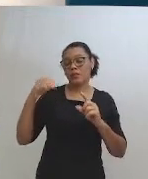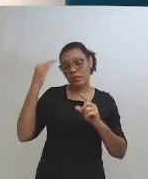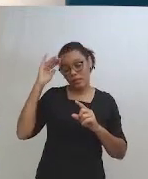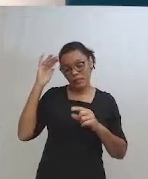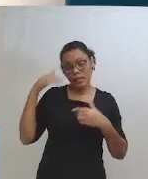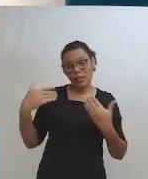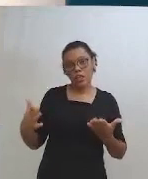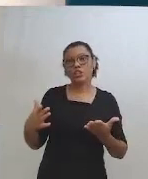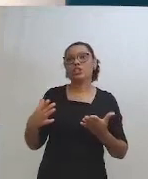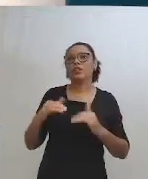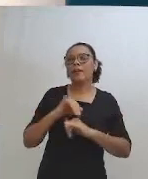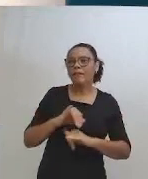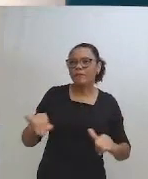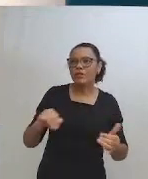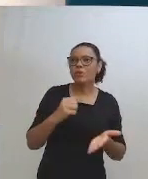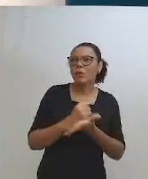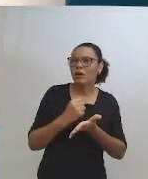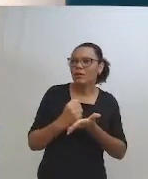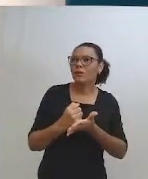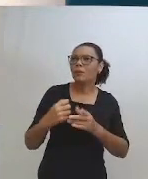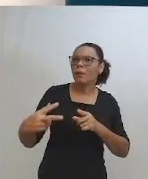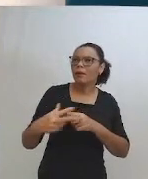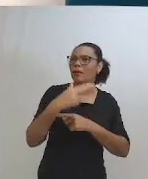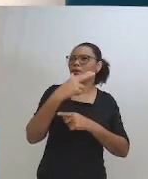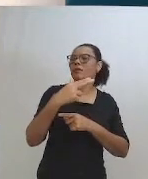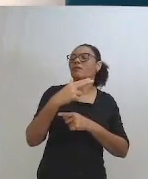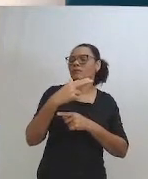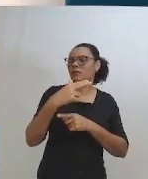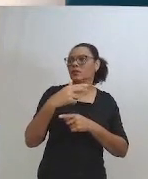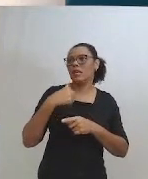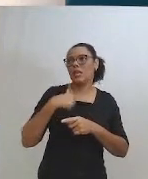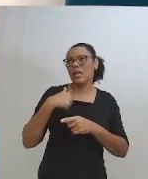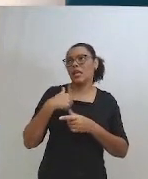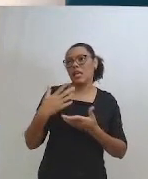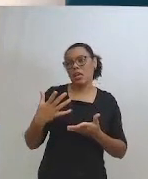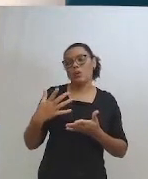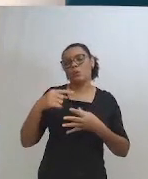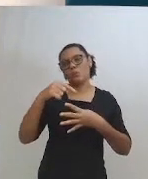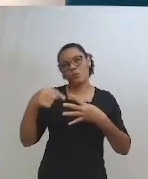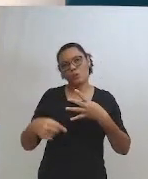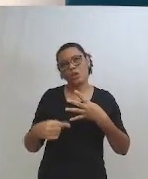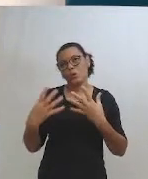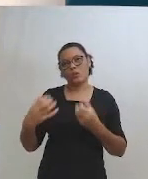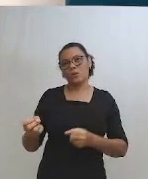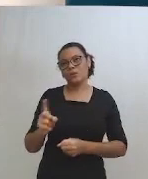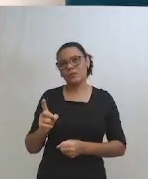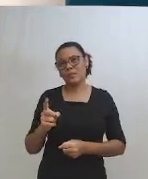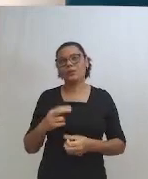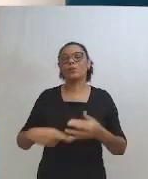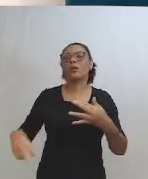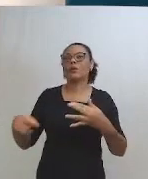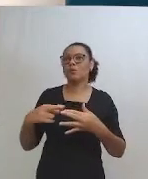pronúncia para interromper o prazo prescricional. Eu cito precedentes. Eu nego provimento ao recurso, senhor presidente.